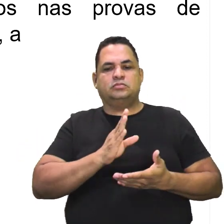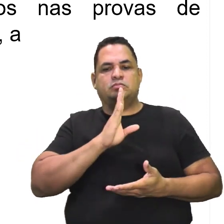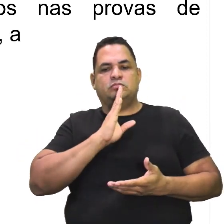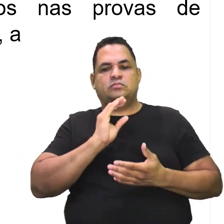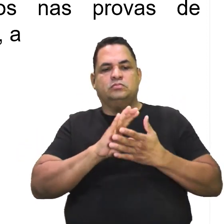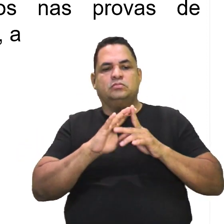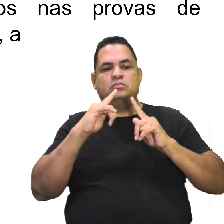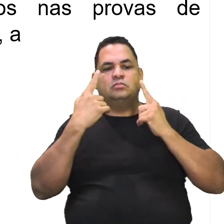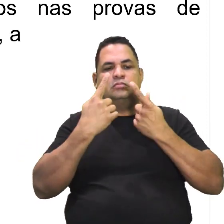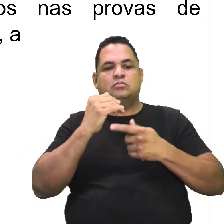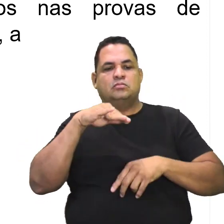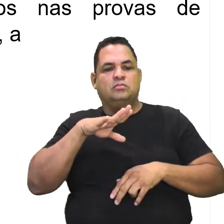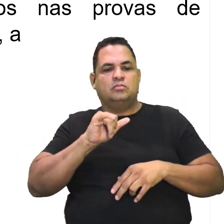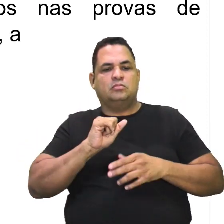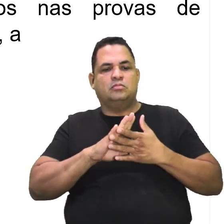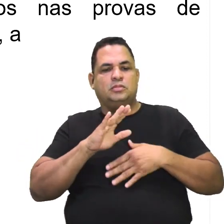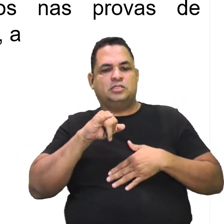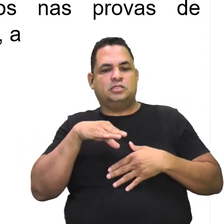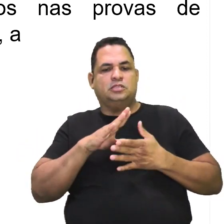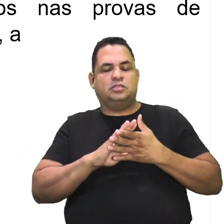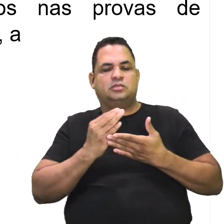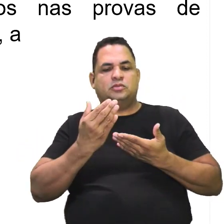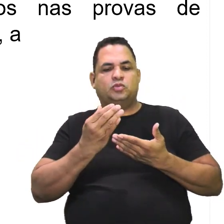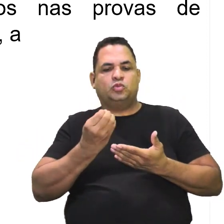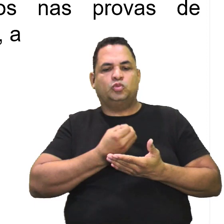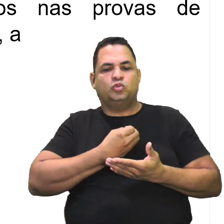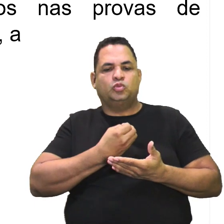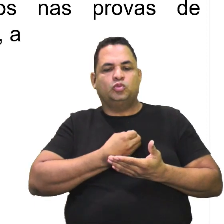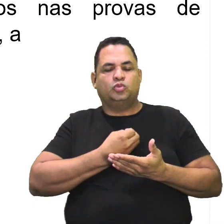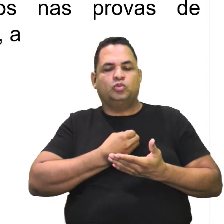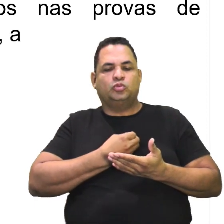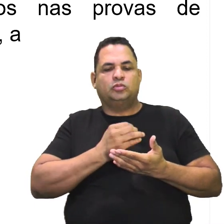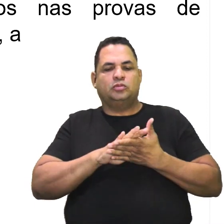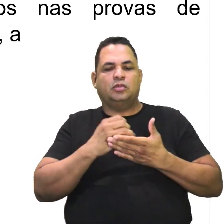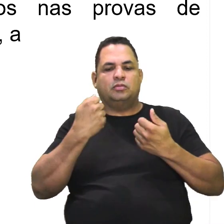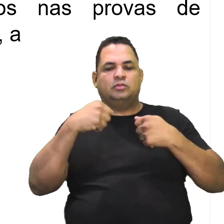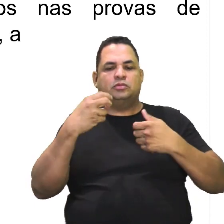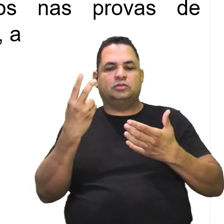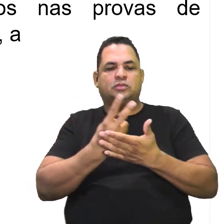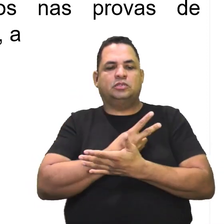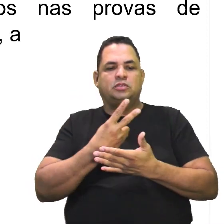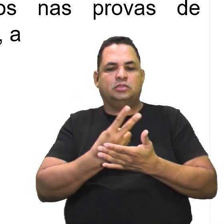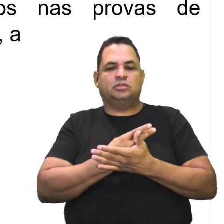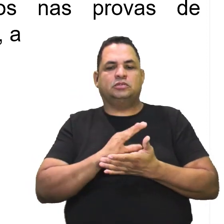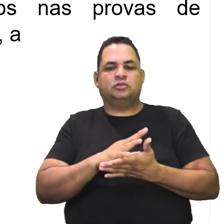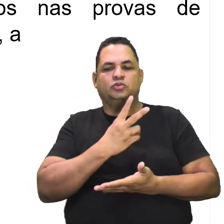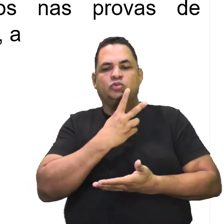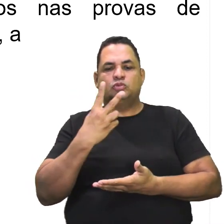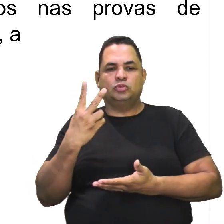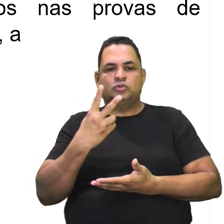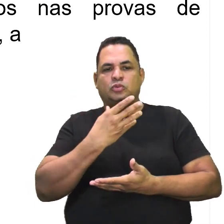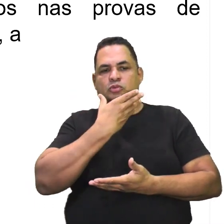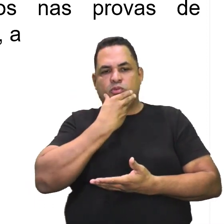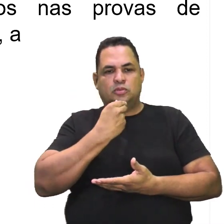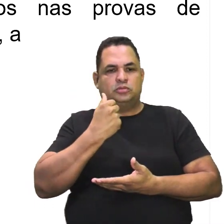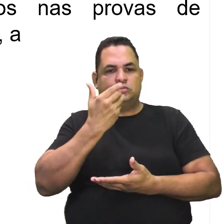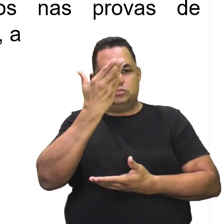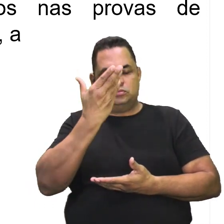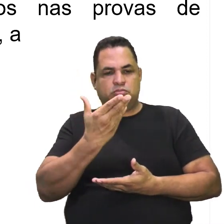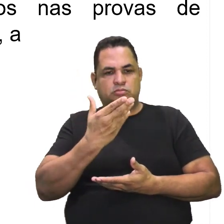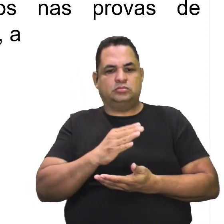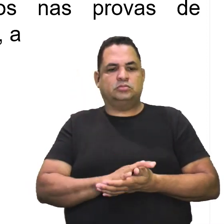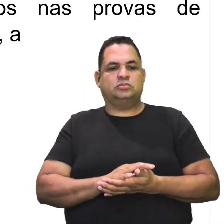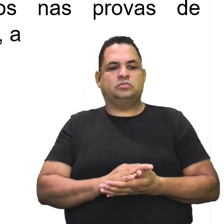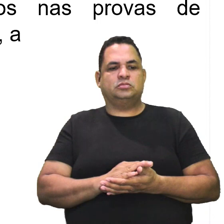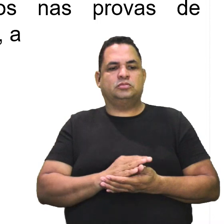conhecimentos gerais, a média, a mediana e o desvio padrão dos dois candidatos.